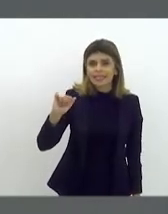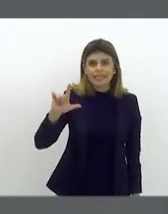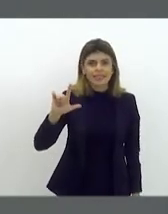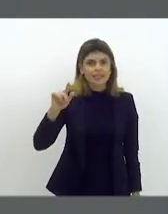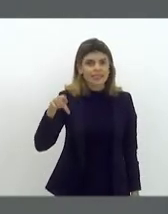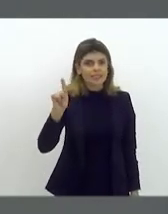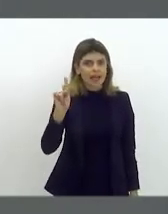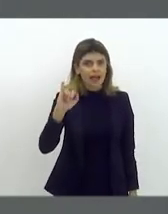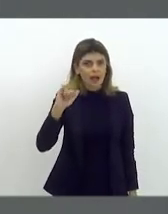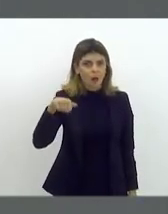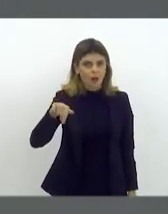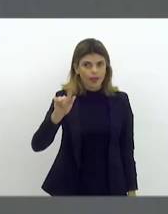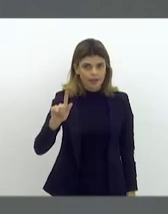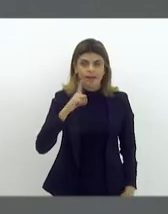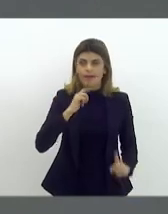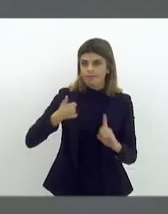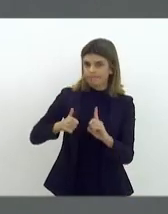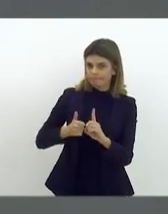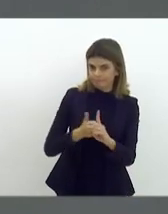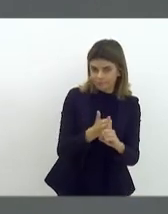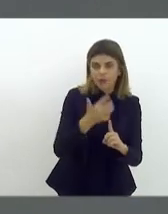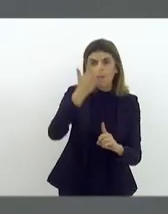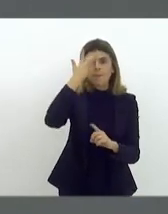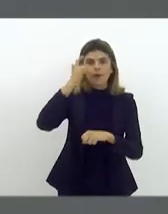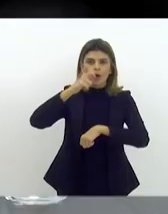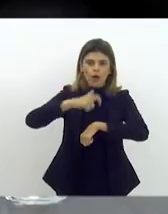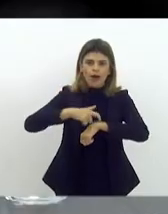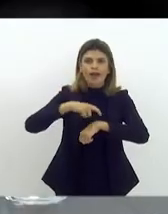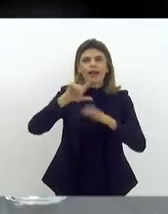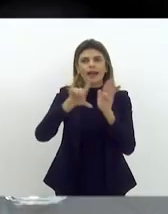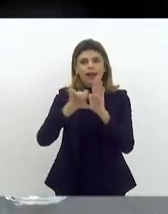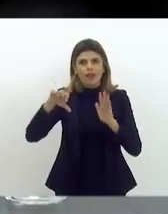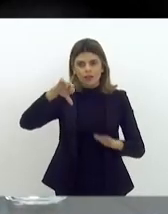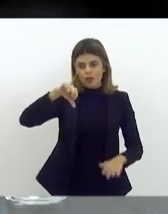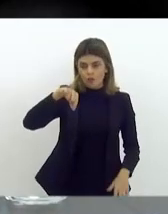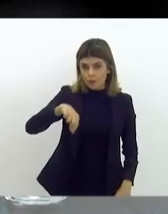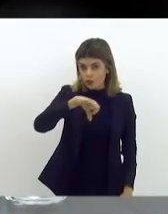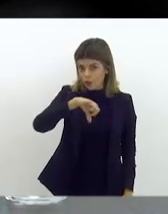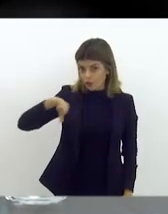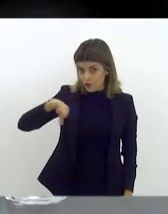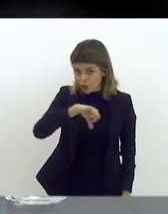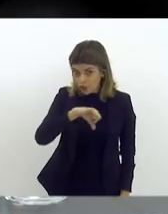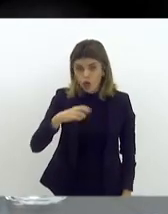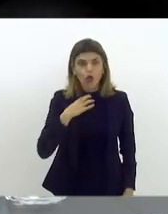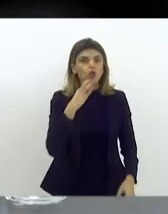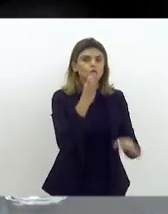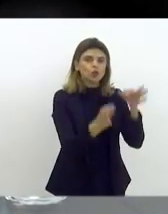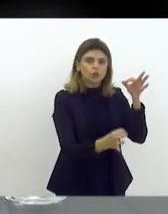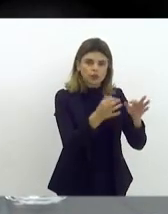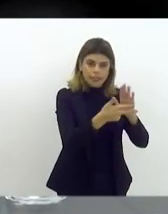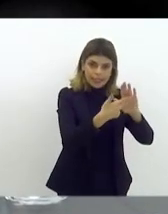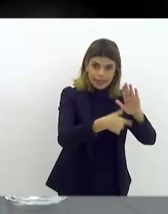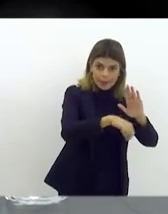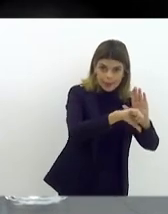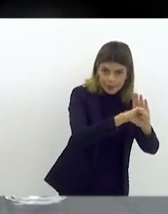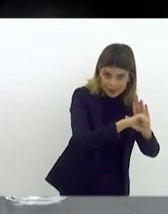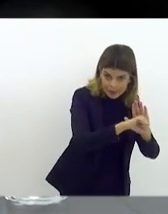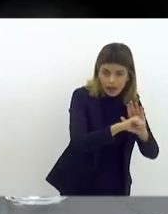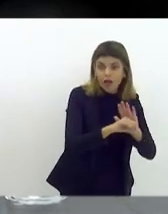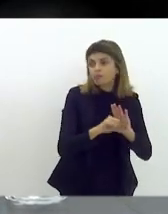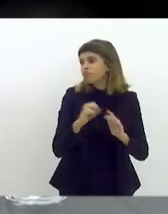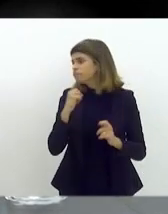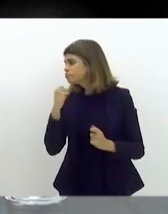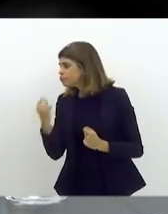um tratamento que era sujeito ali 9.099 se submetia Juizado Especial Criminal exceto se fosse